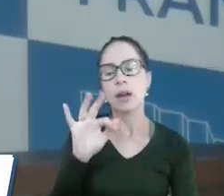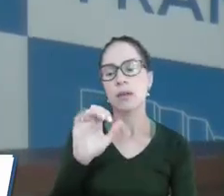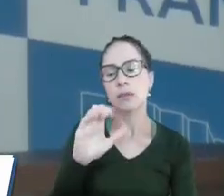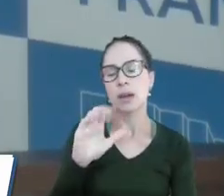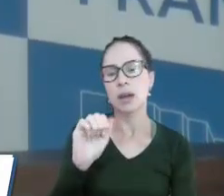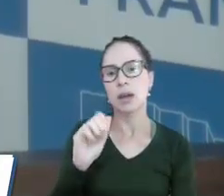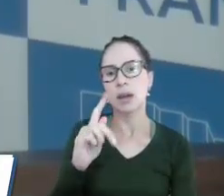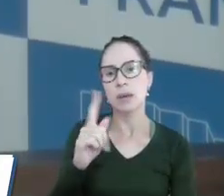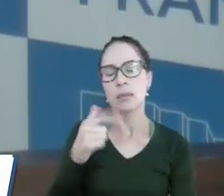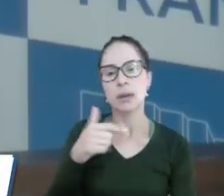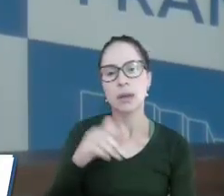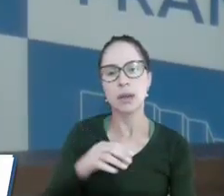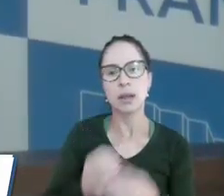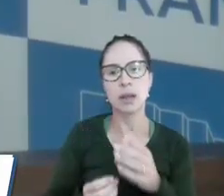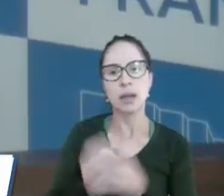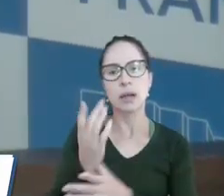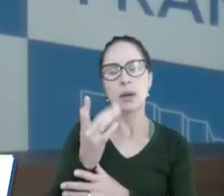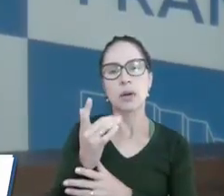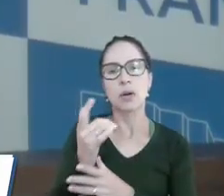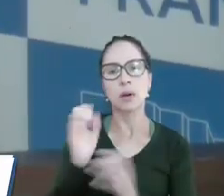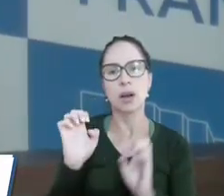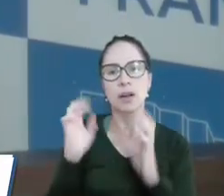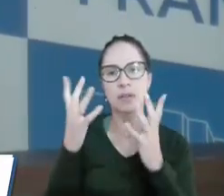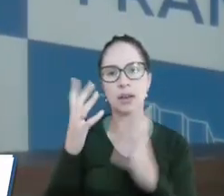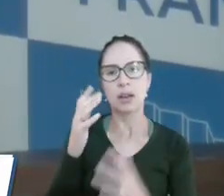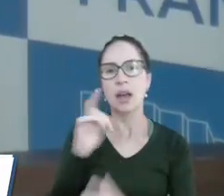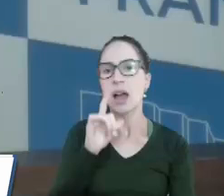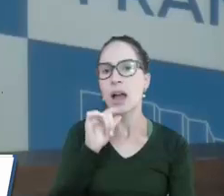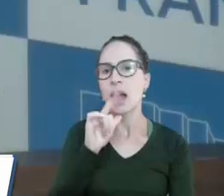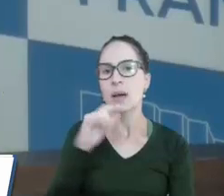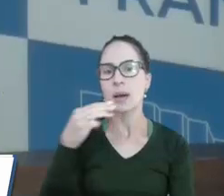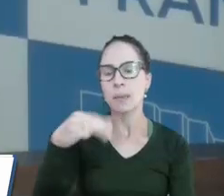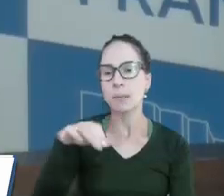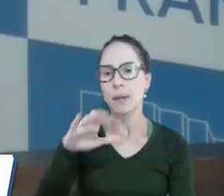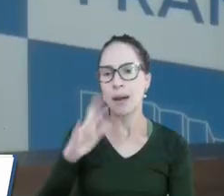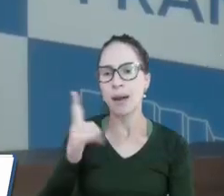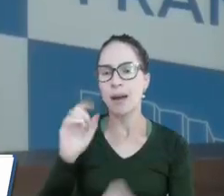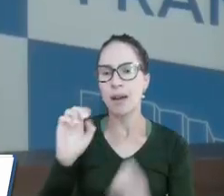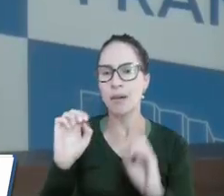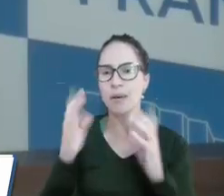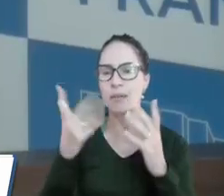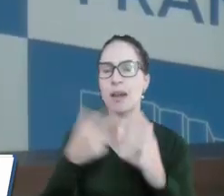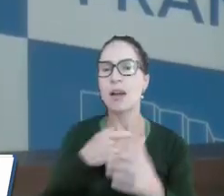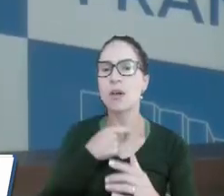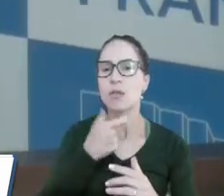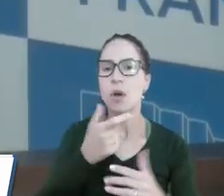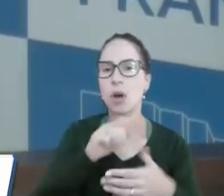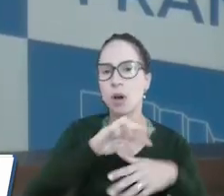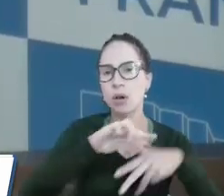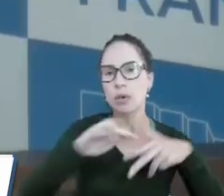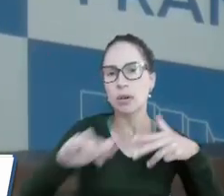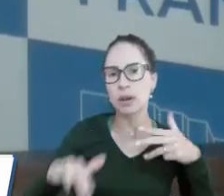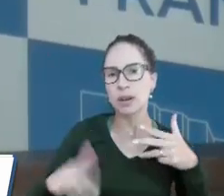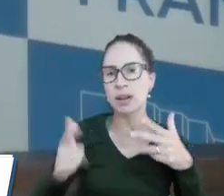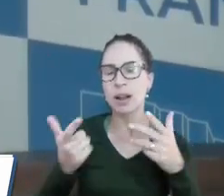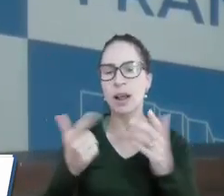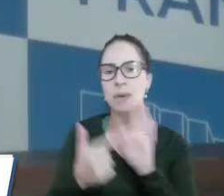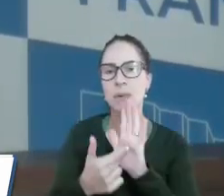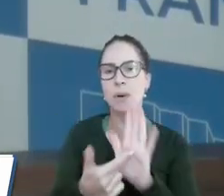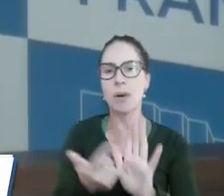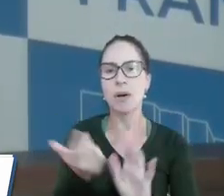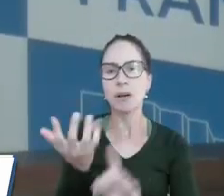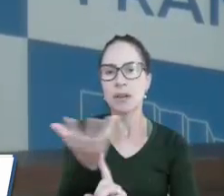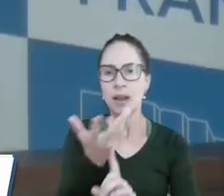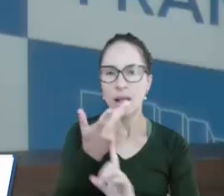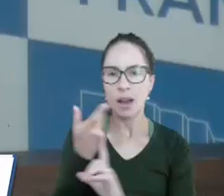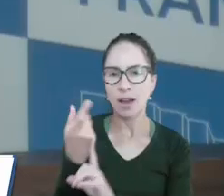do Festival Águas de Março, evento tradicional que dá voz à diversidade das expressões cênicas e movimenta o cenário artístico